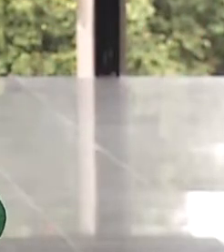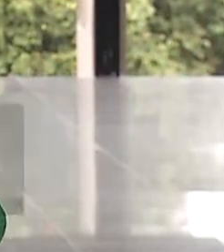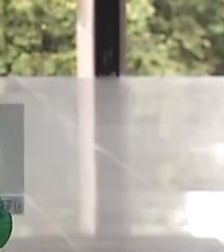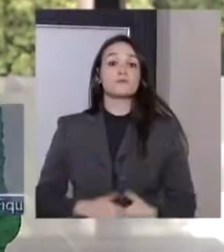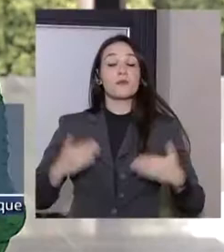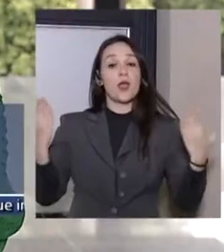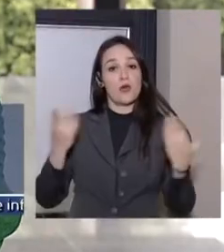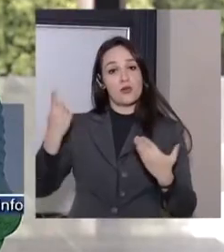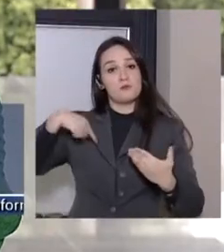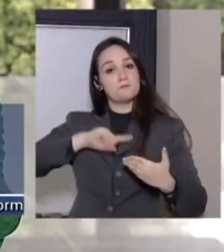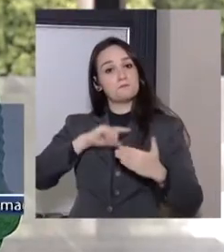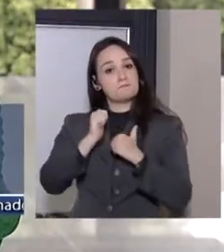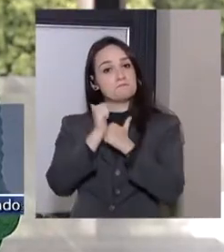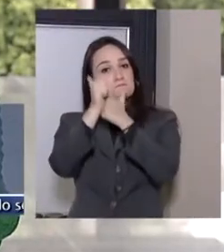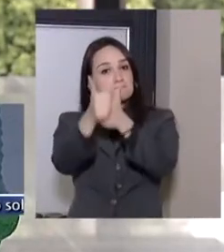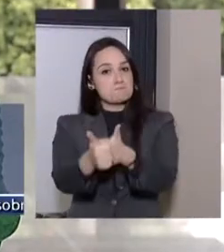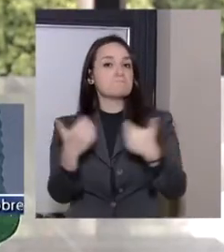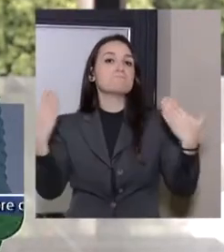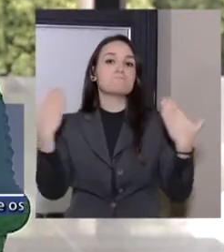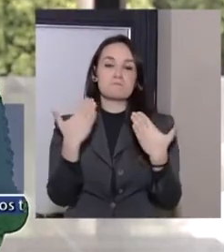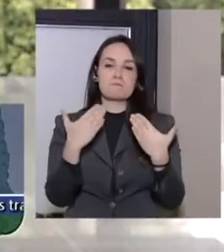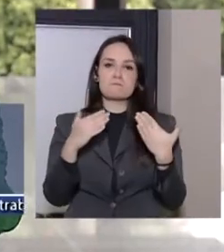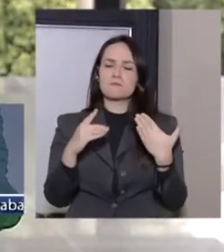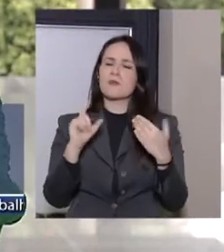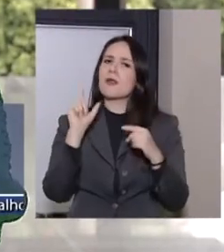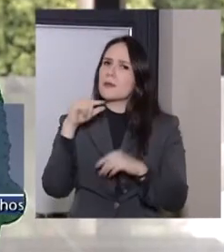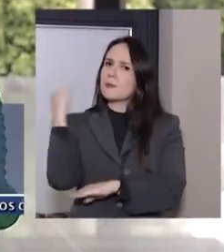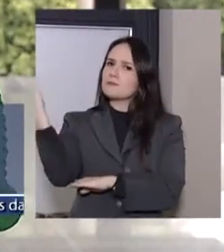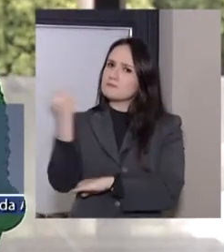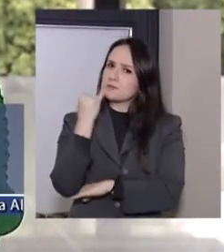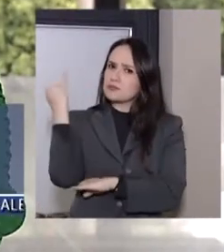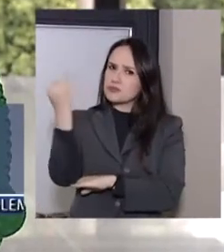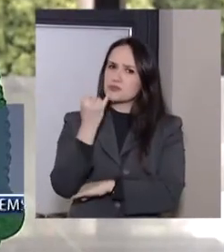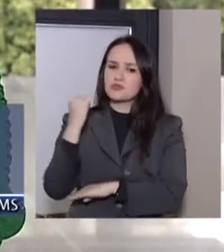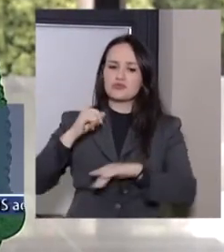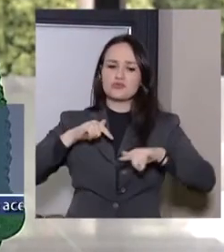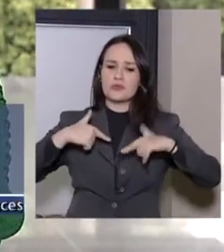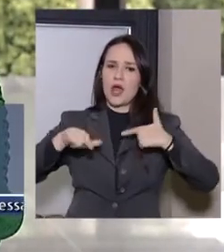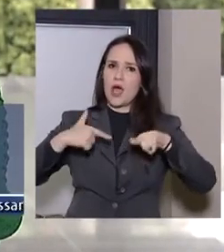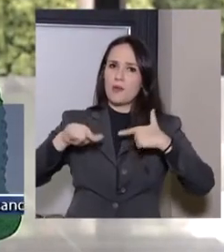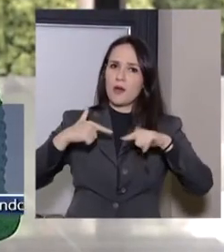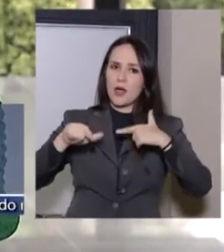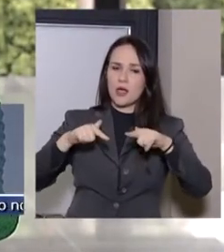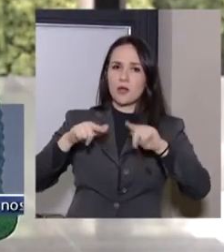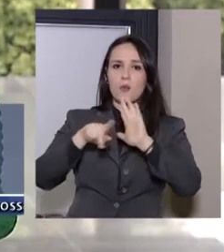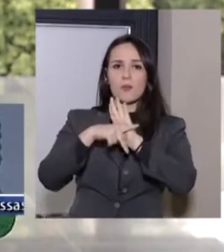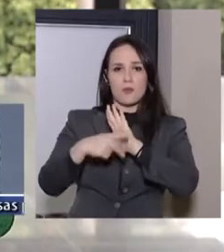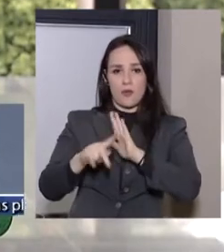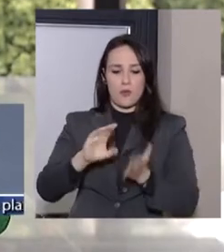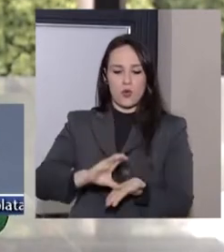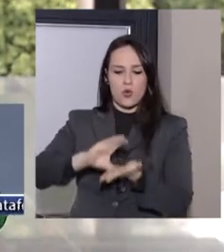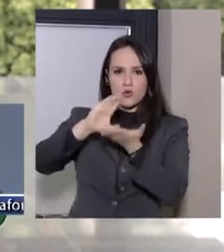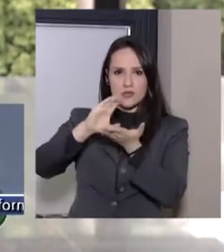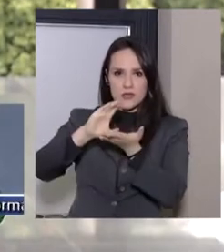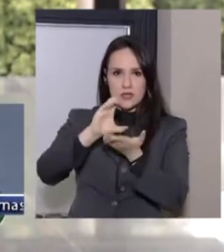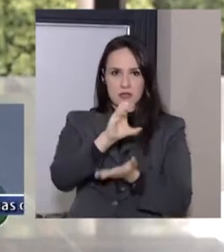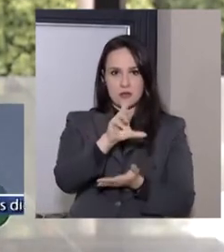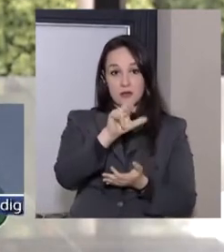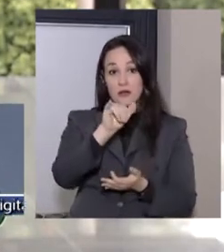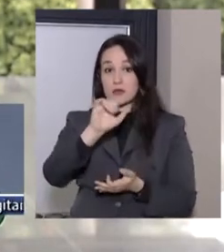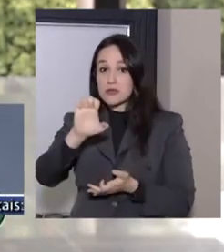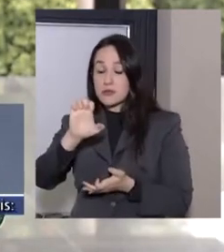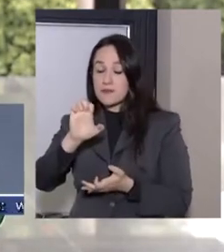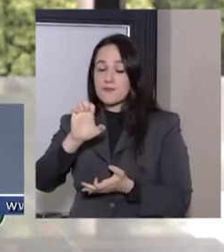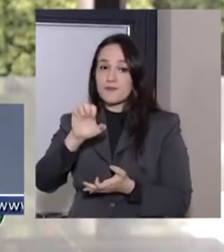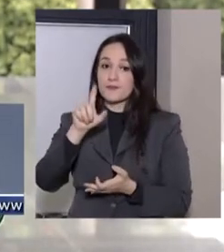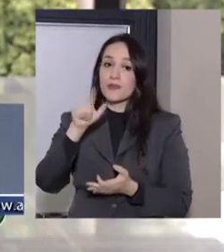Como acabamos de acompanhar aí, o quanto é importante o trabalho realizado pelo CRI, que é o Conselho, que